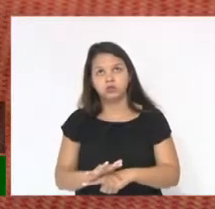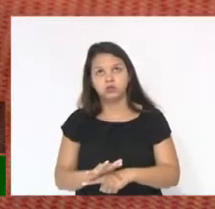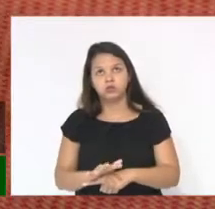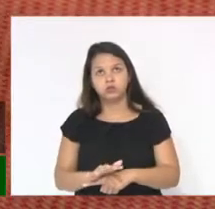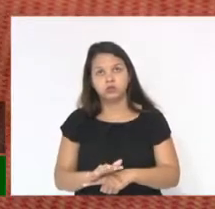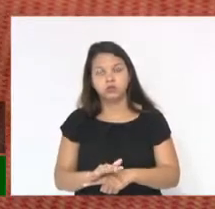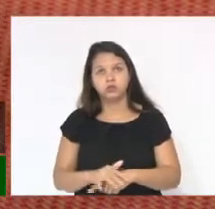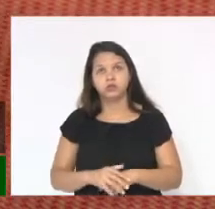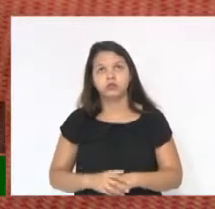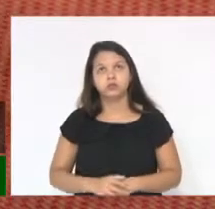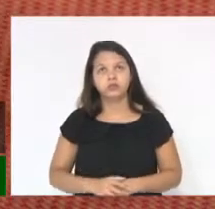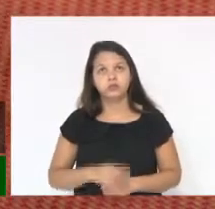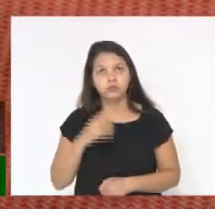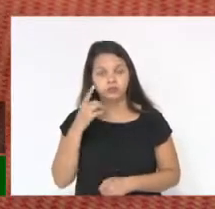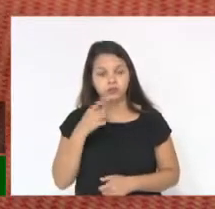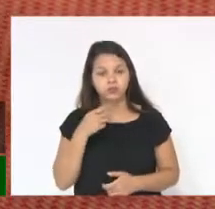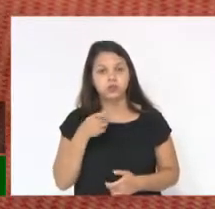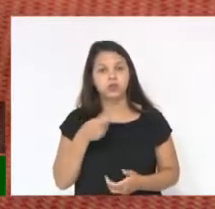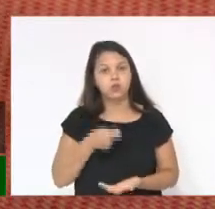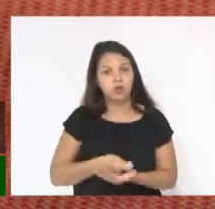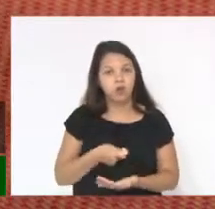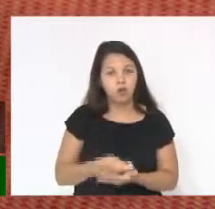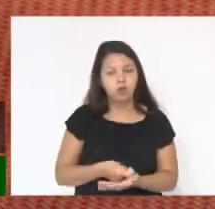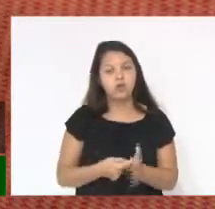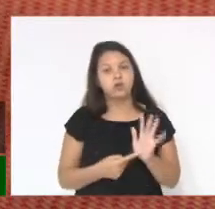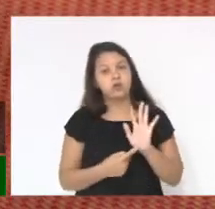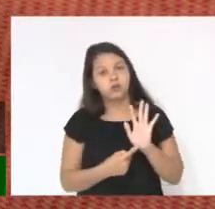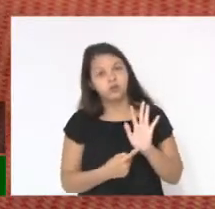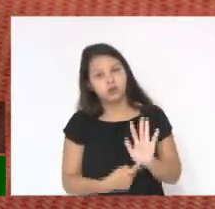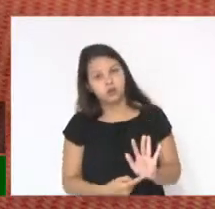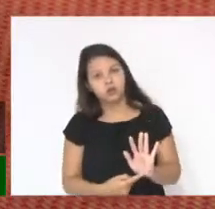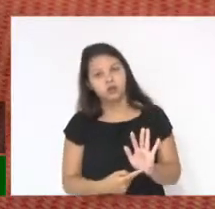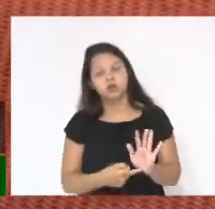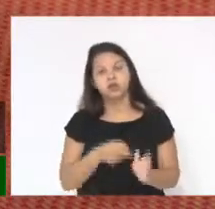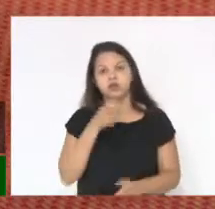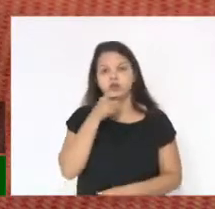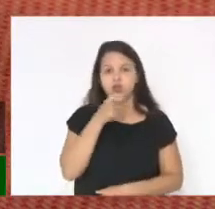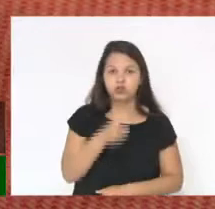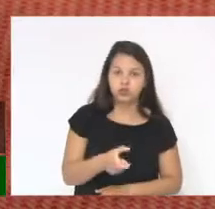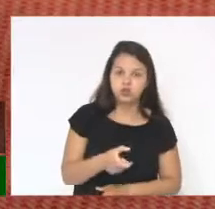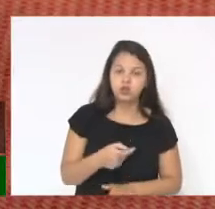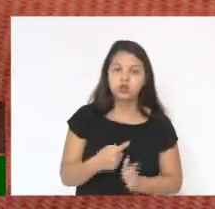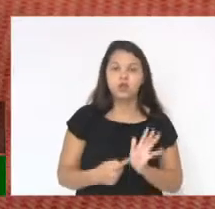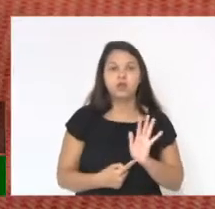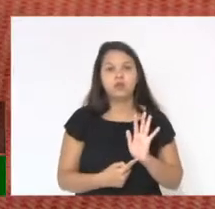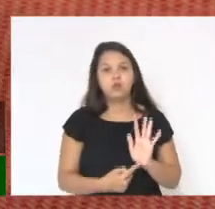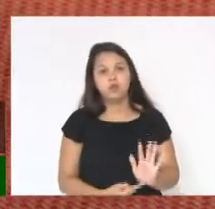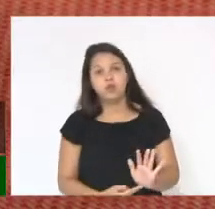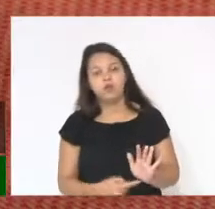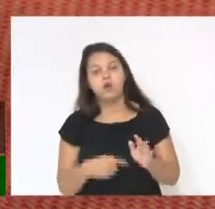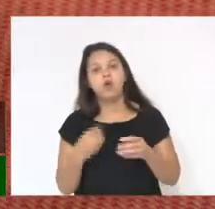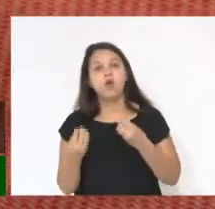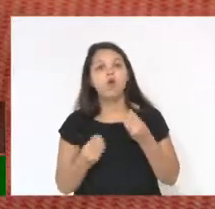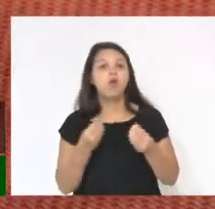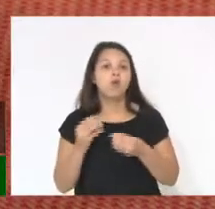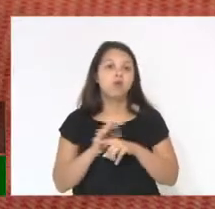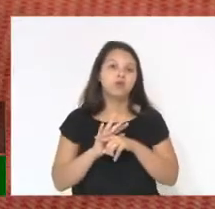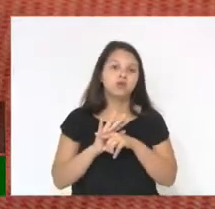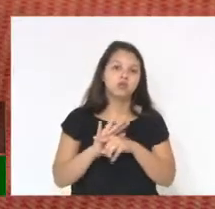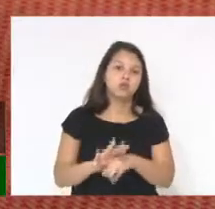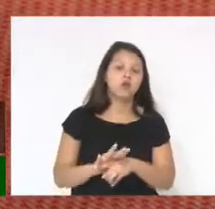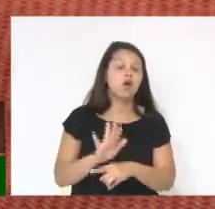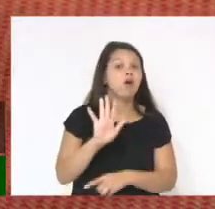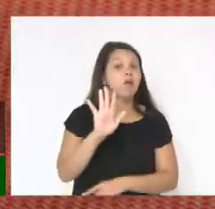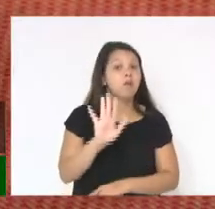deputado cobra, o deputado apresenta, o deputado critica, aponta soluções, mas cabe